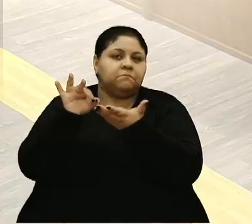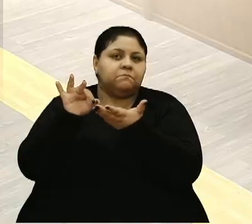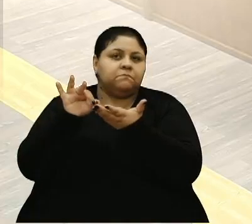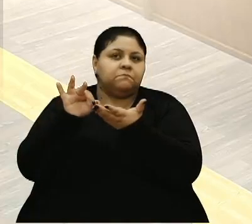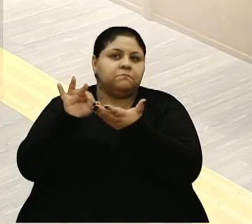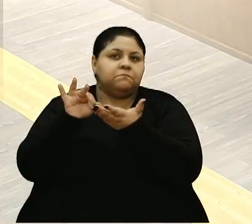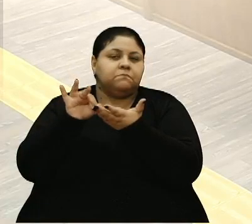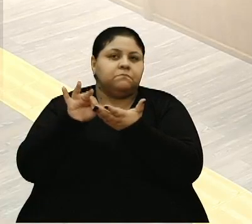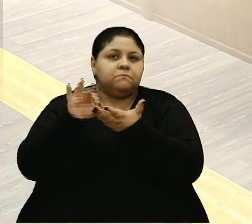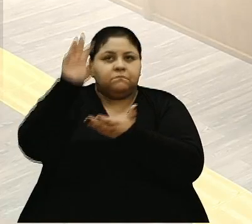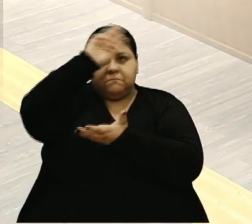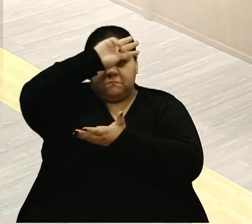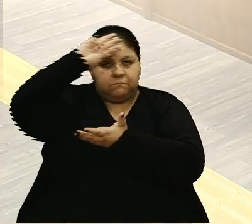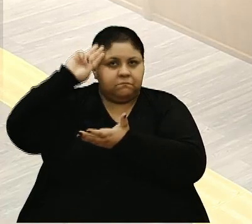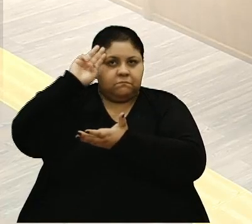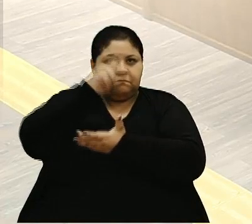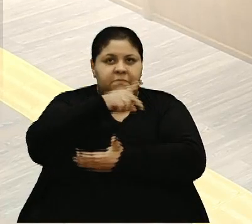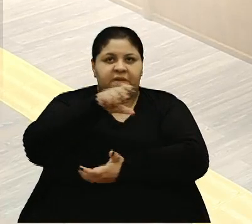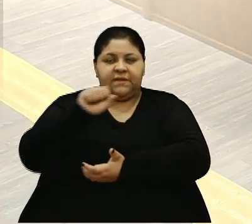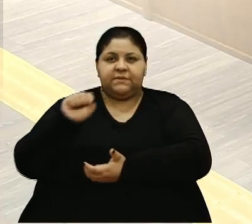vereador Valim, bancada PSD.